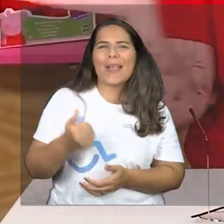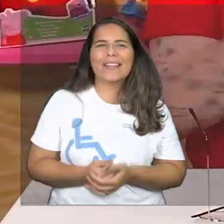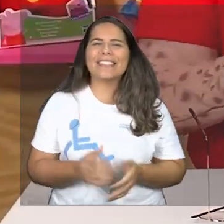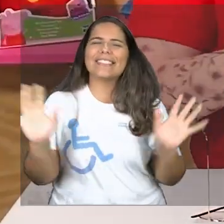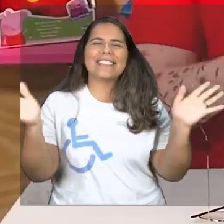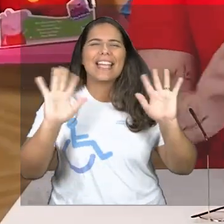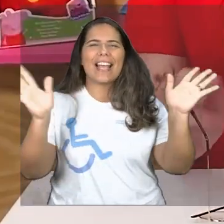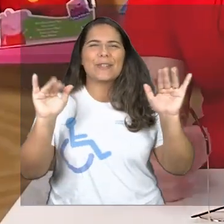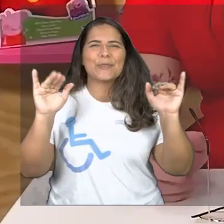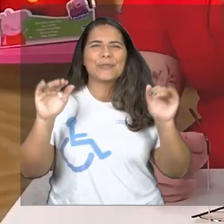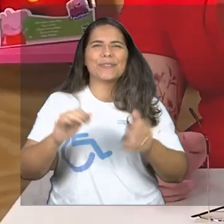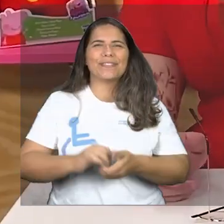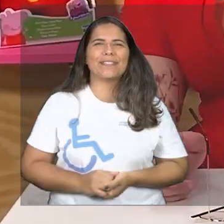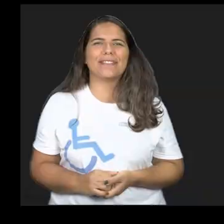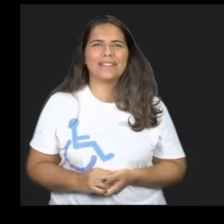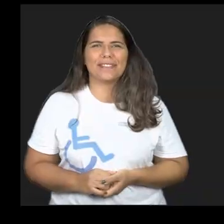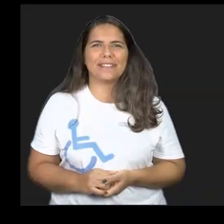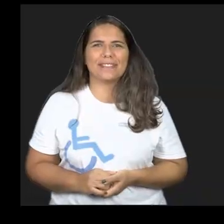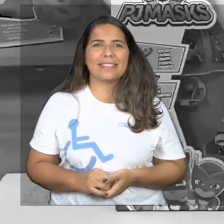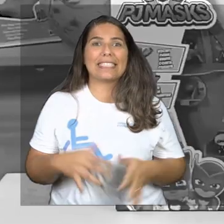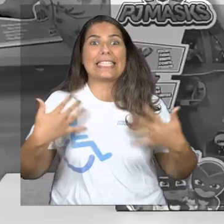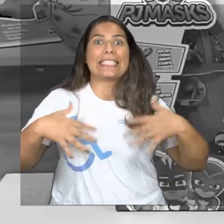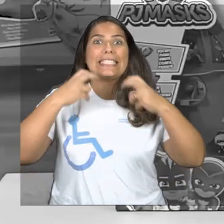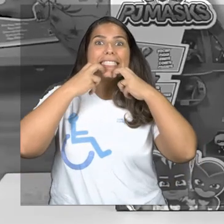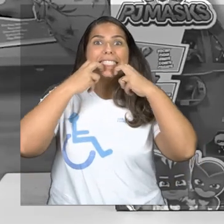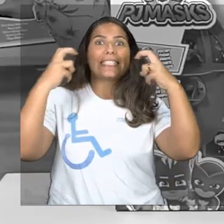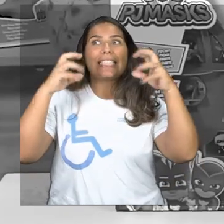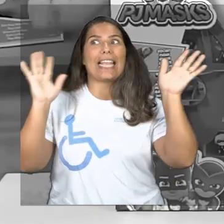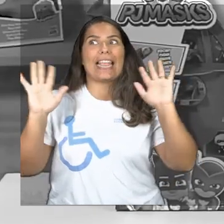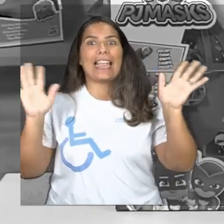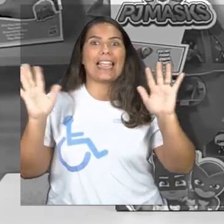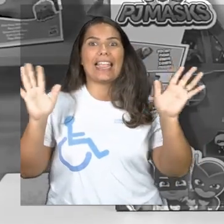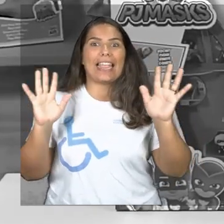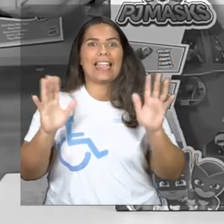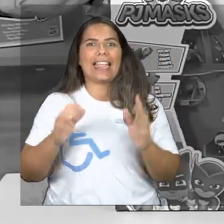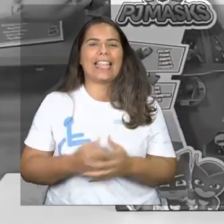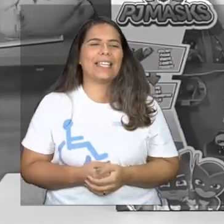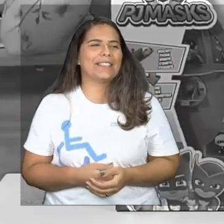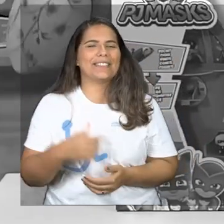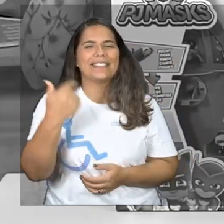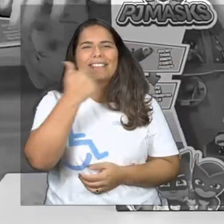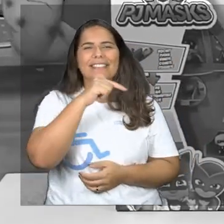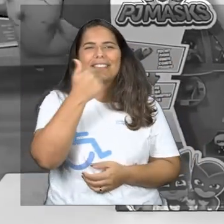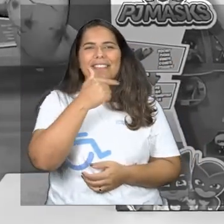melhor, cara. Tchau, então, gente. Tchau, falou. Tchau.